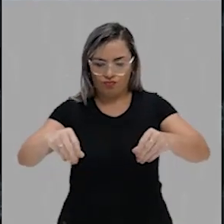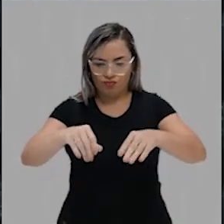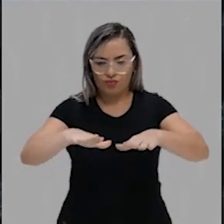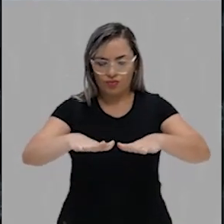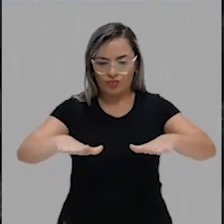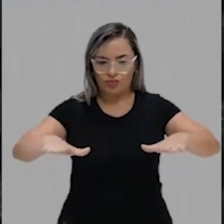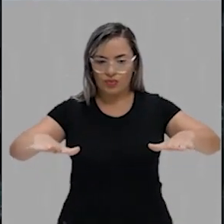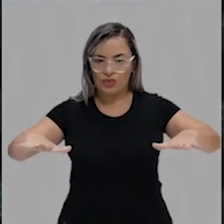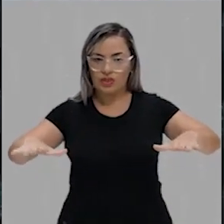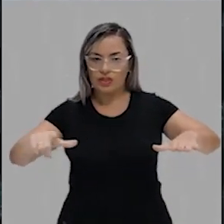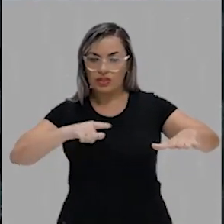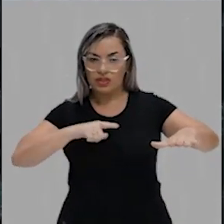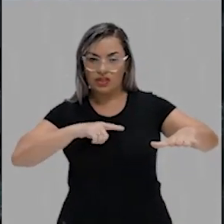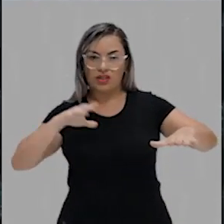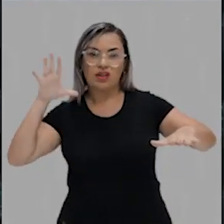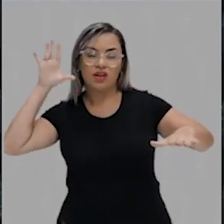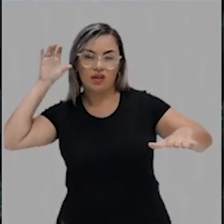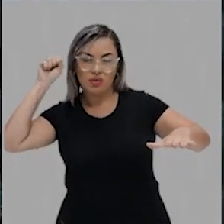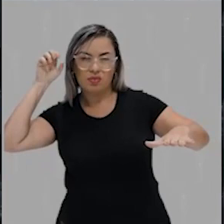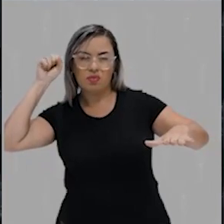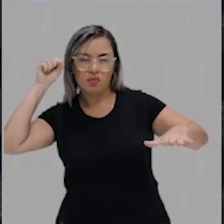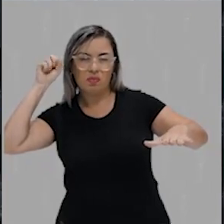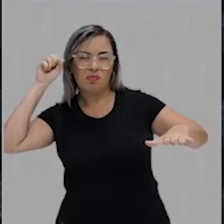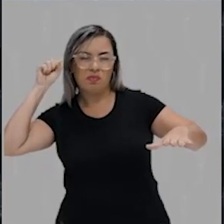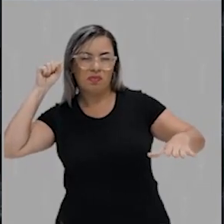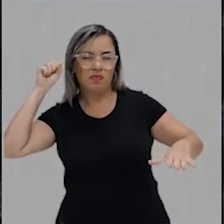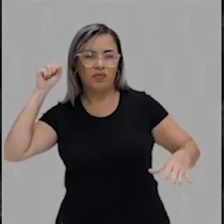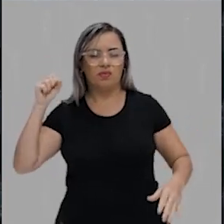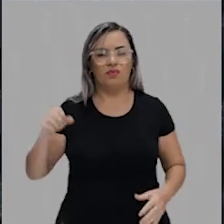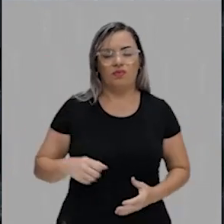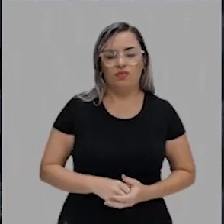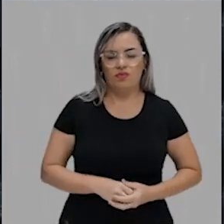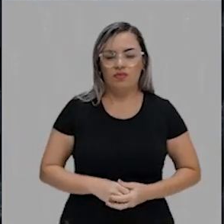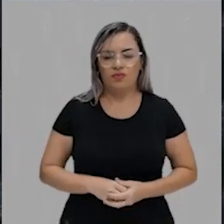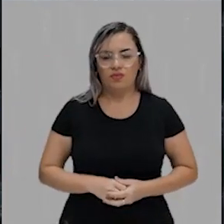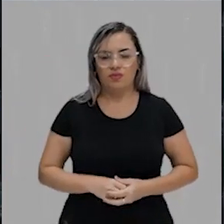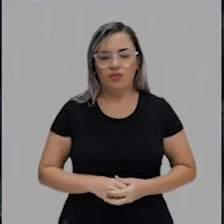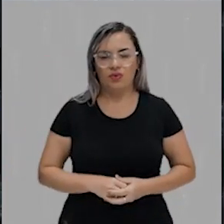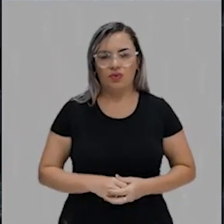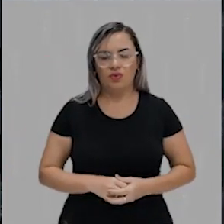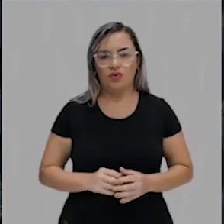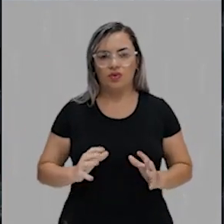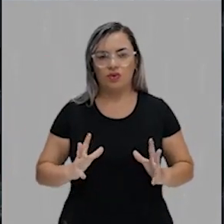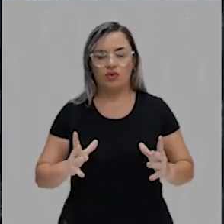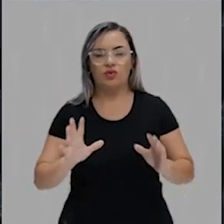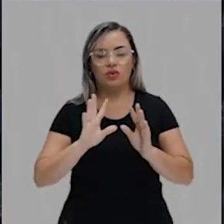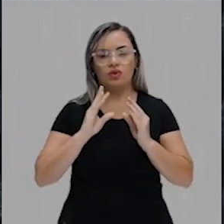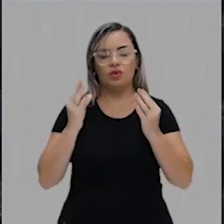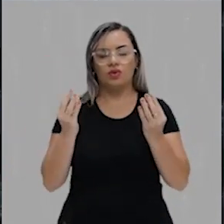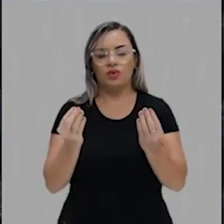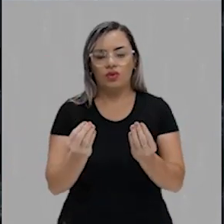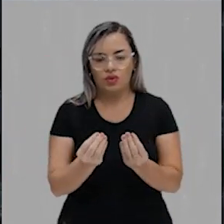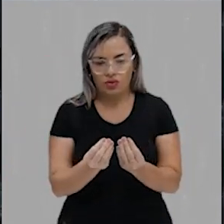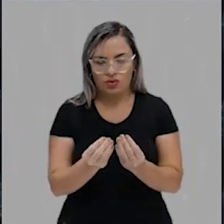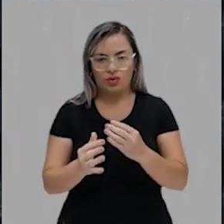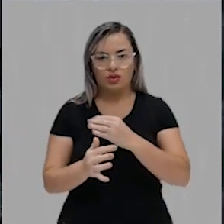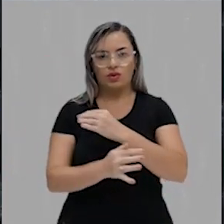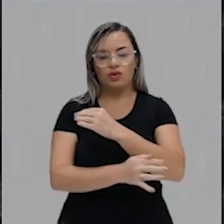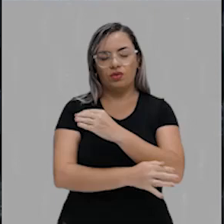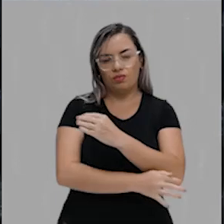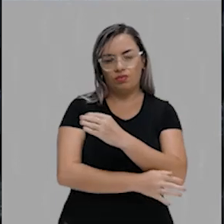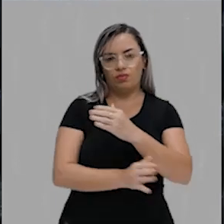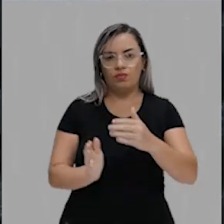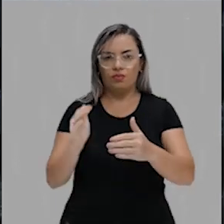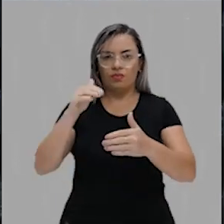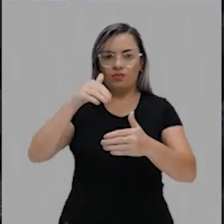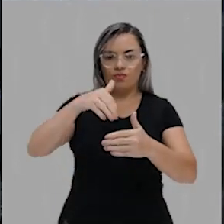é poluição sonora, certo? Esses tipos de substâncias ou agentes físicos que